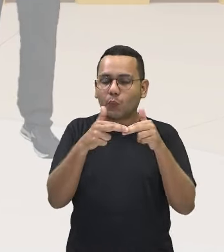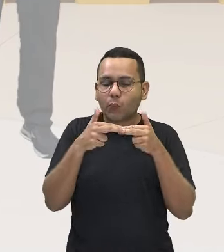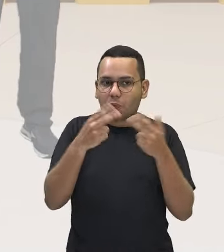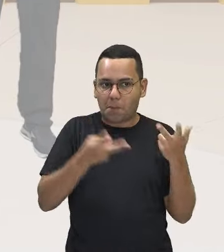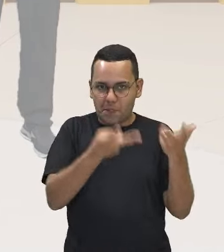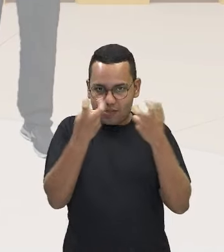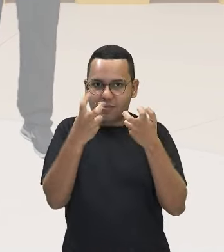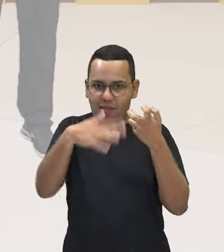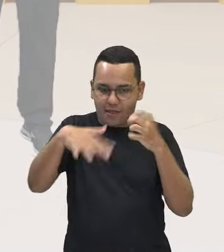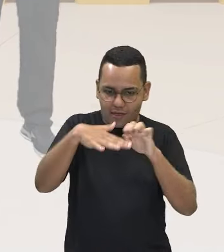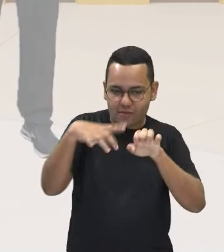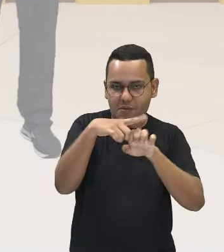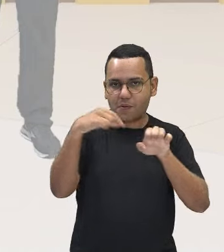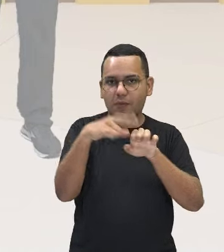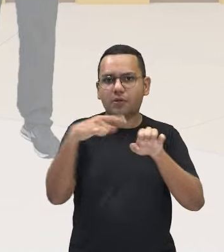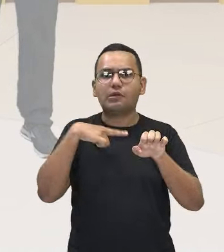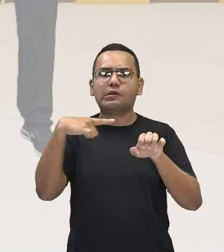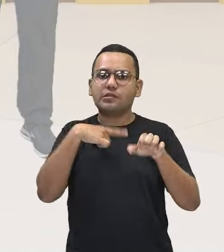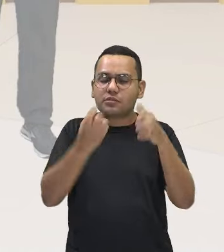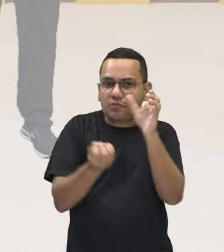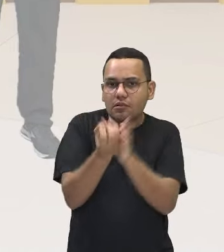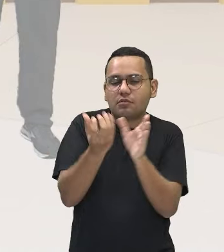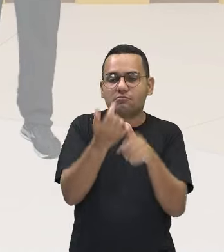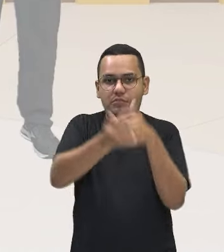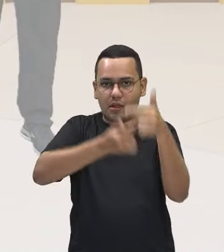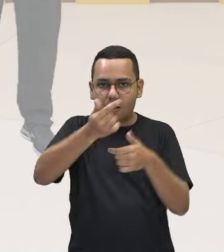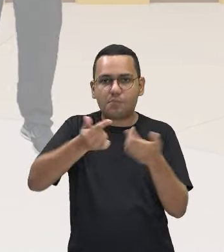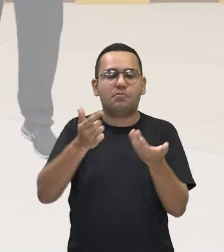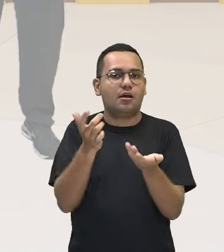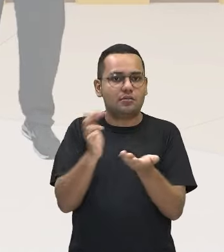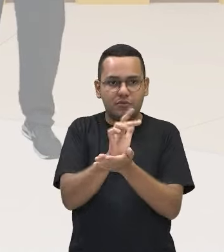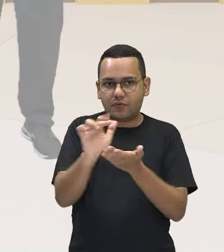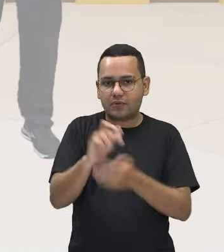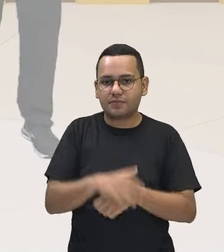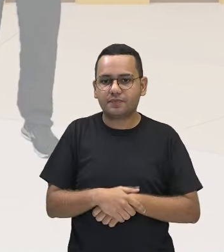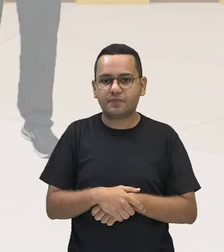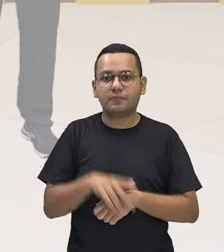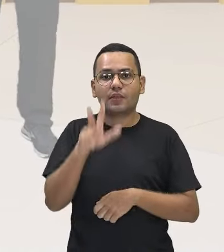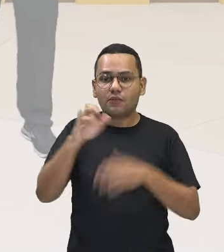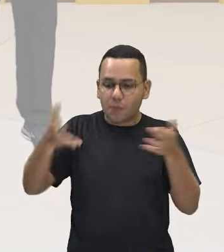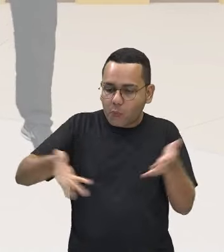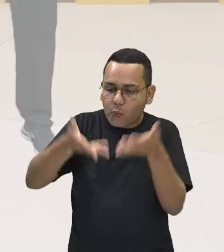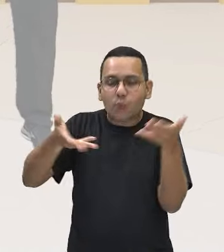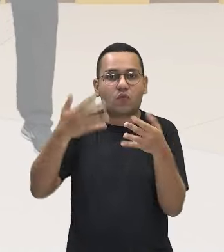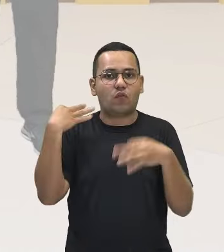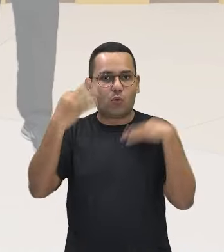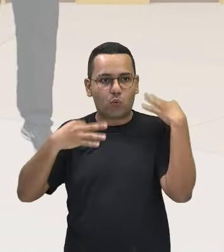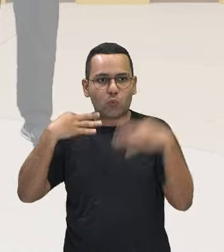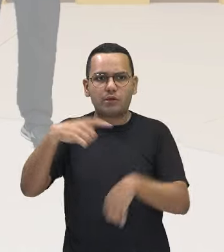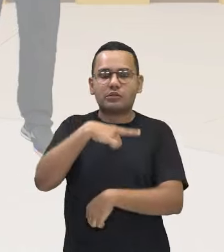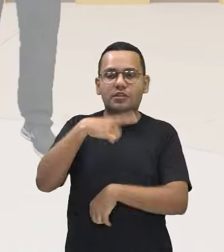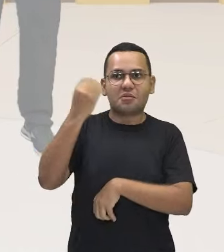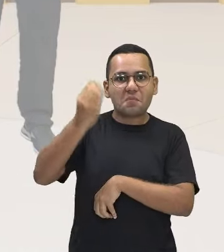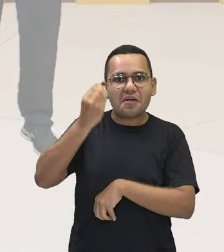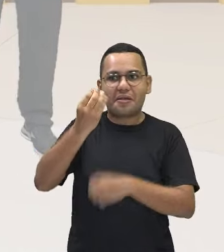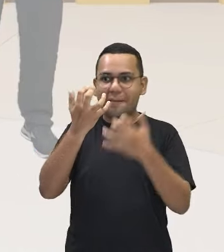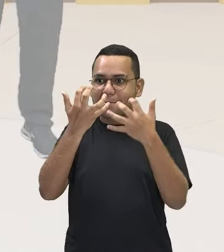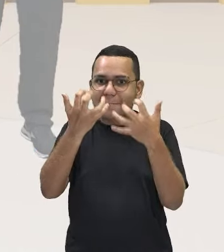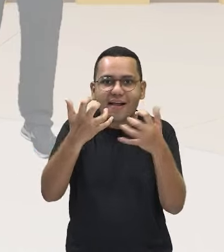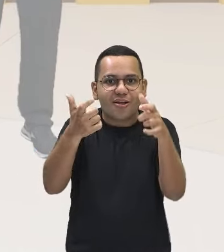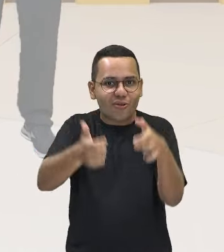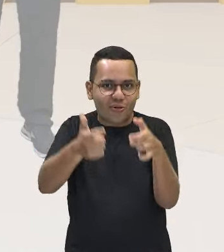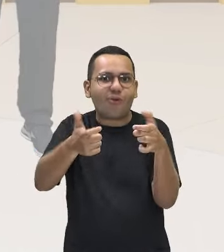gera emprego, ela gera renda local também. Impulsiona o turismo, criando experiências atraentes para o turista, destacando